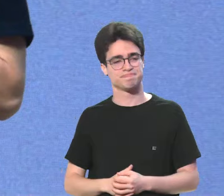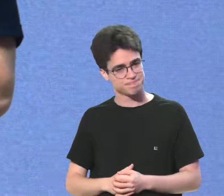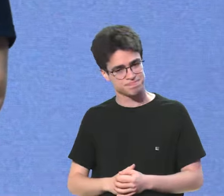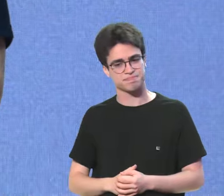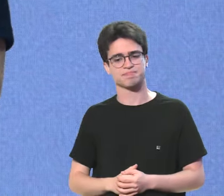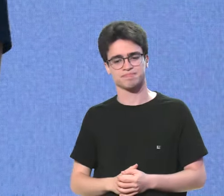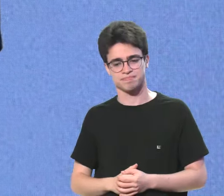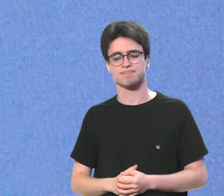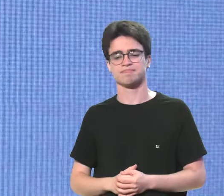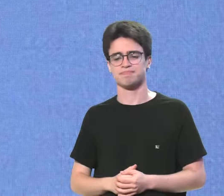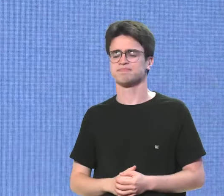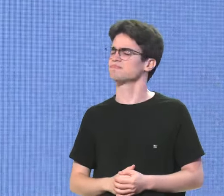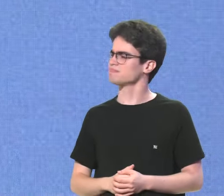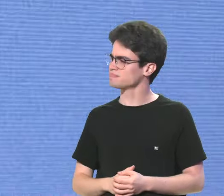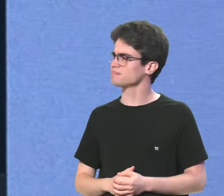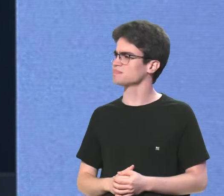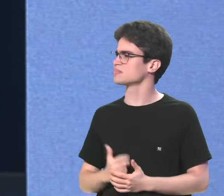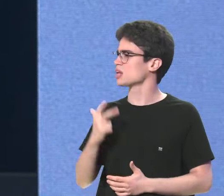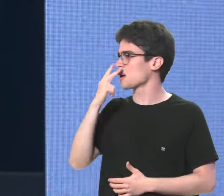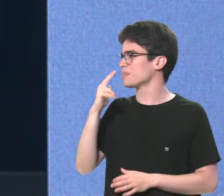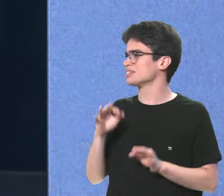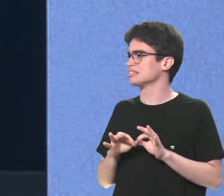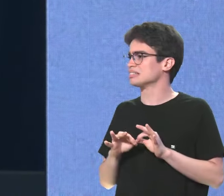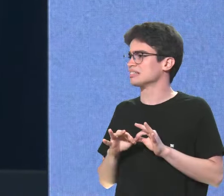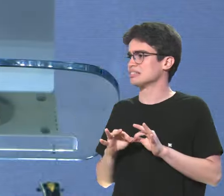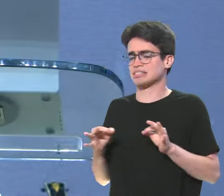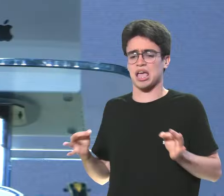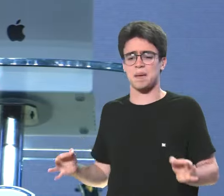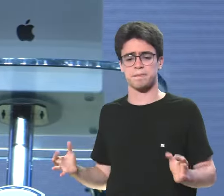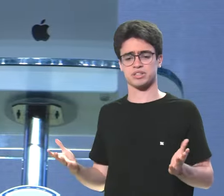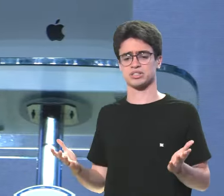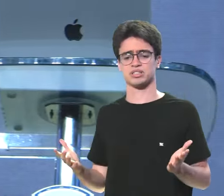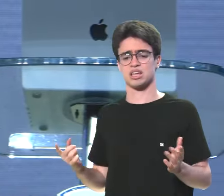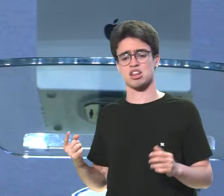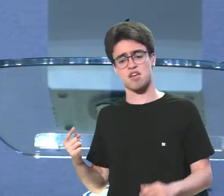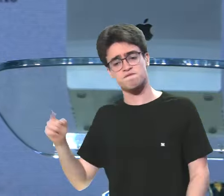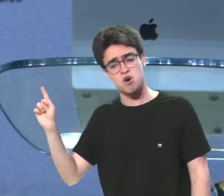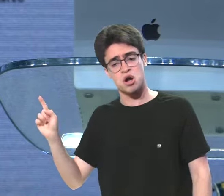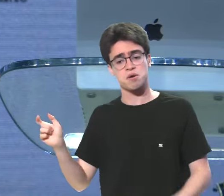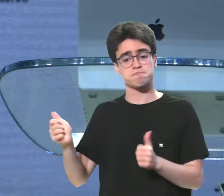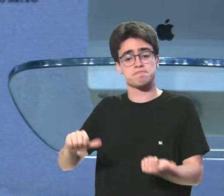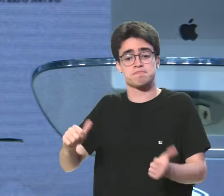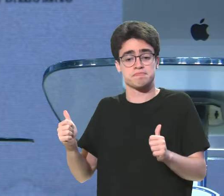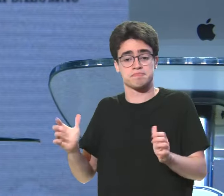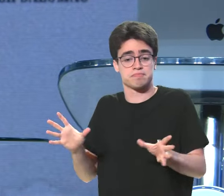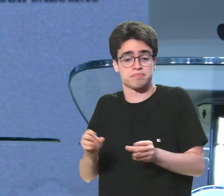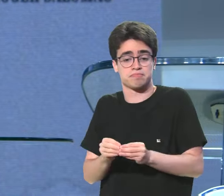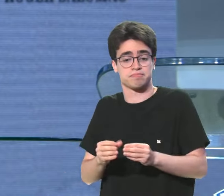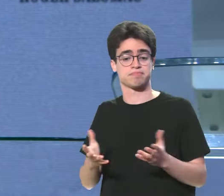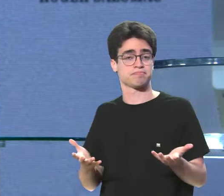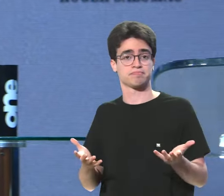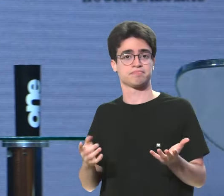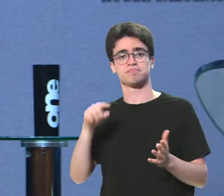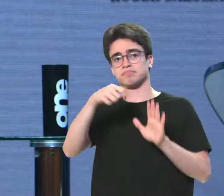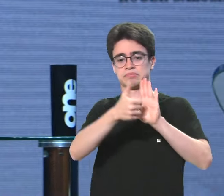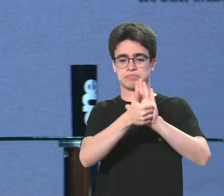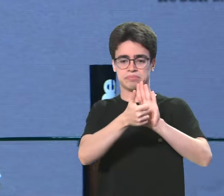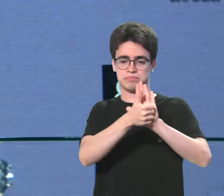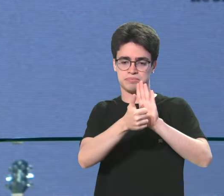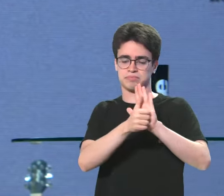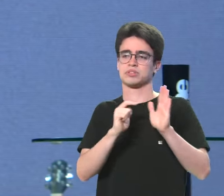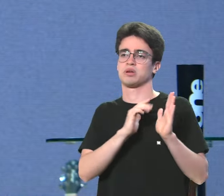batizar parece uma atitude muito simples ele foi e se batizou né aqui na nossa igreja você